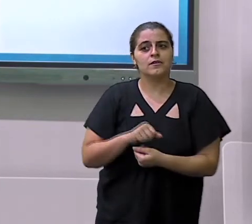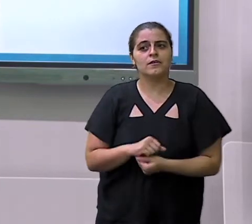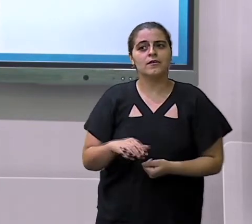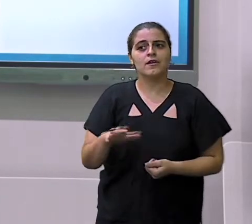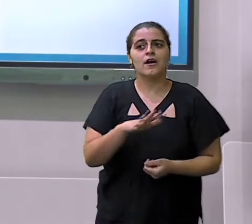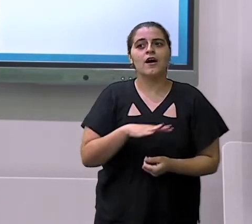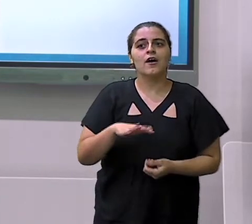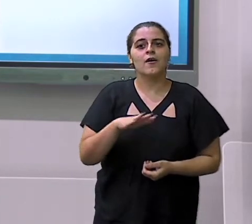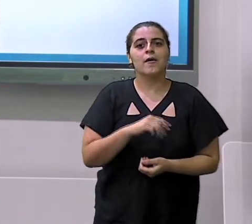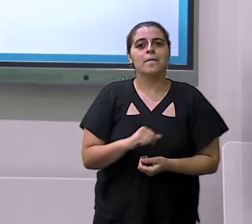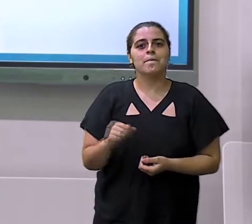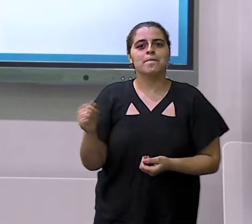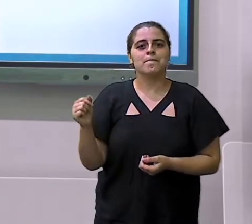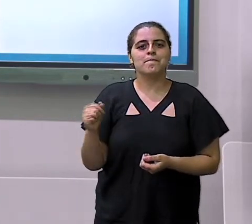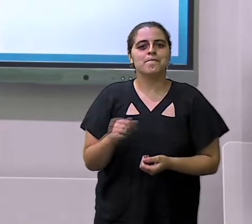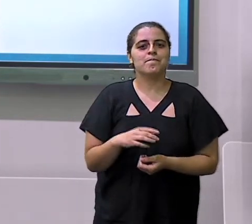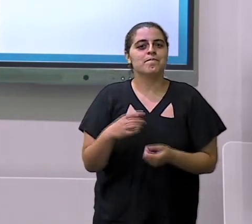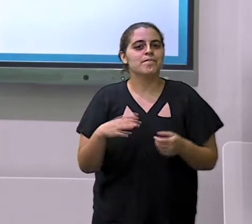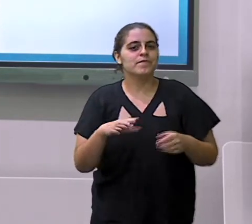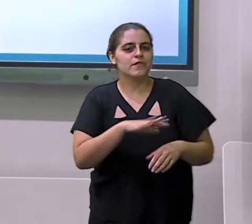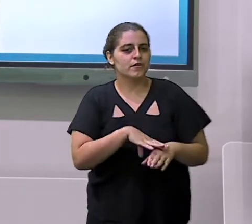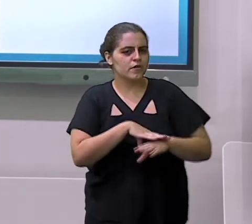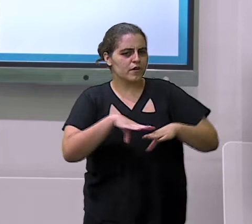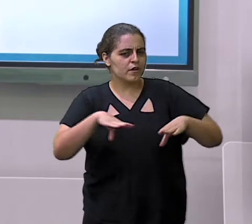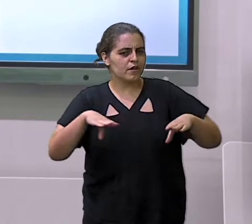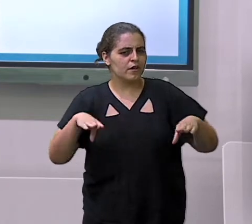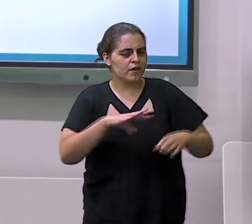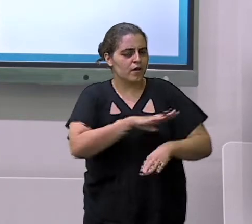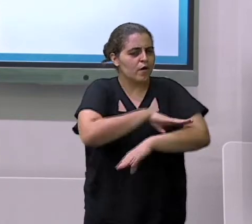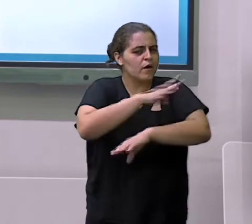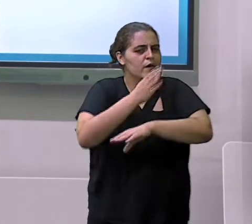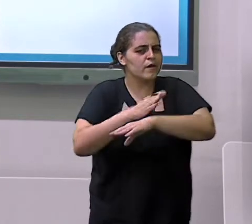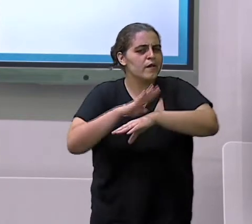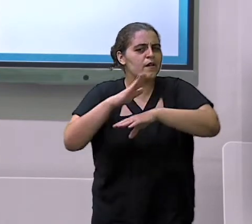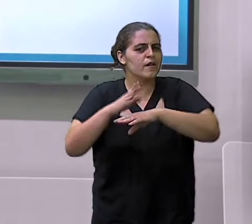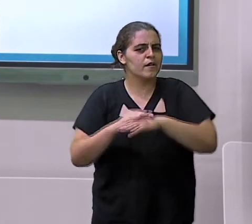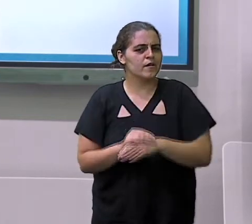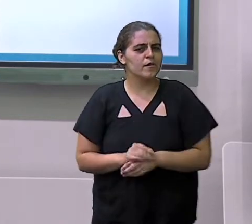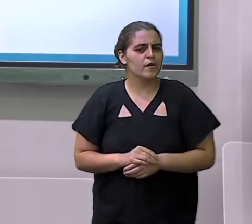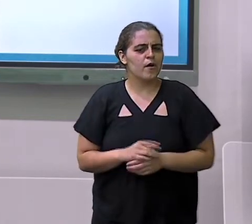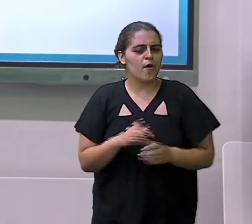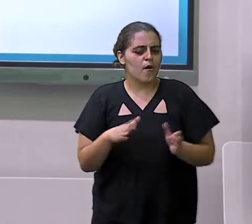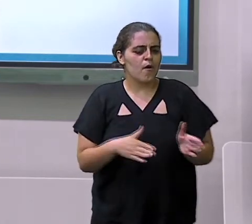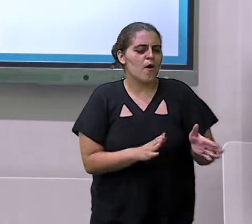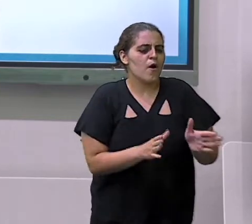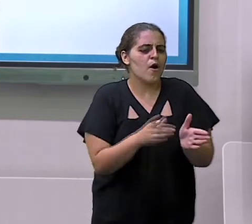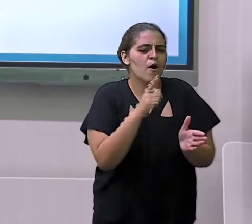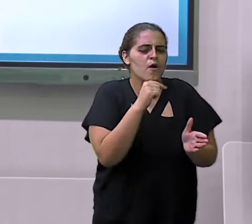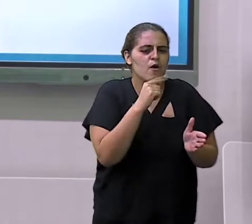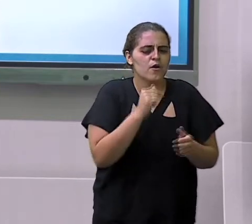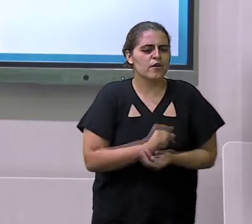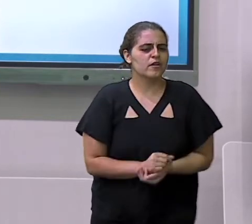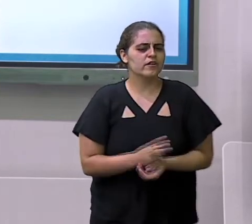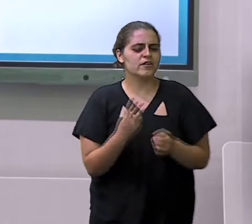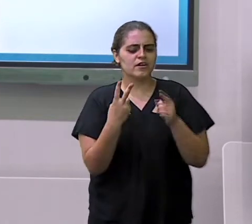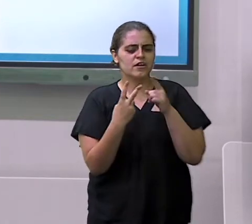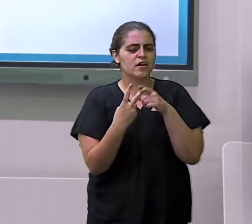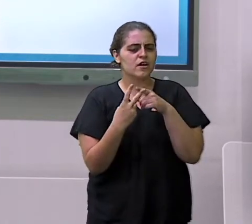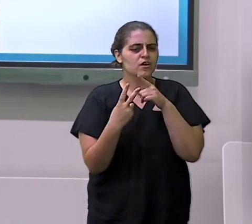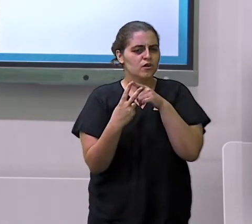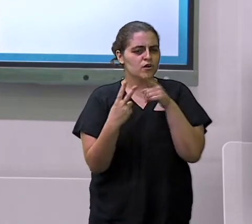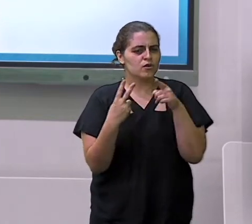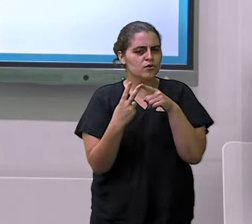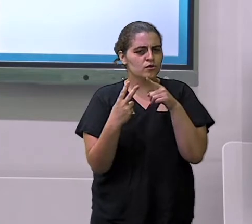todo o relevo? Não, O rio vai ficar ali, entre as duas